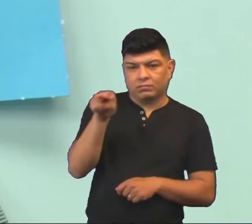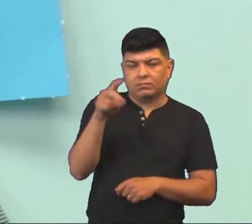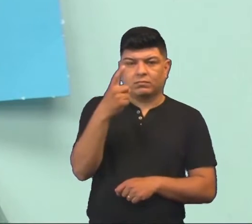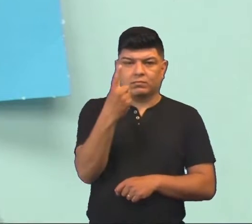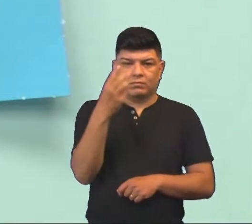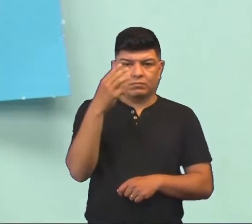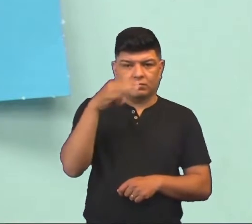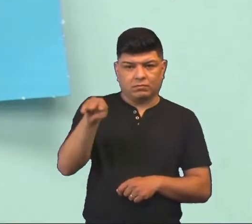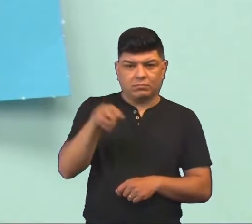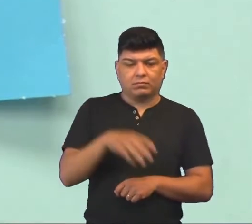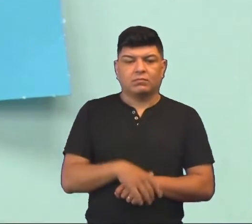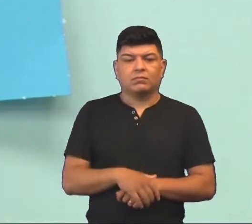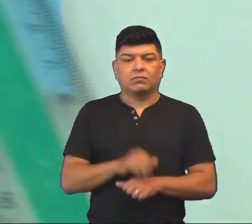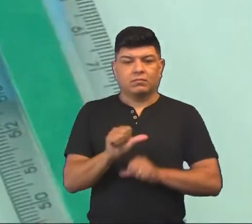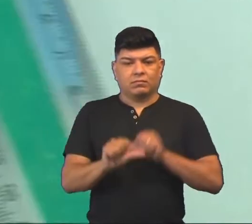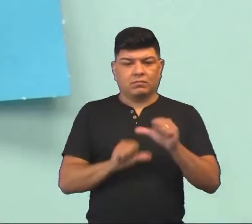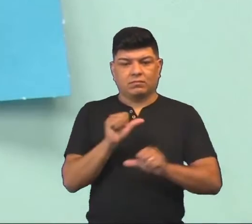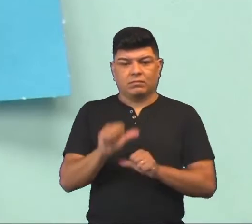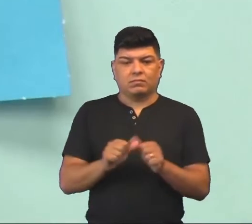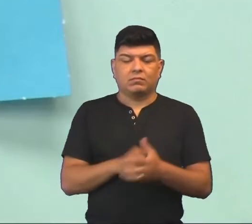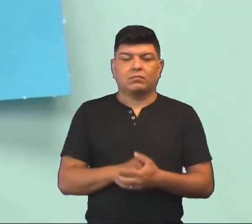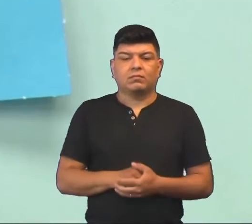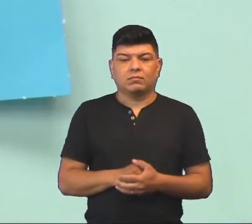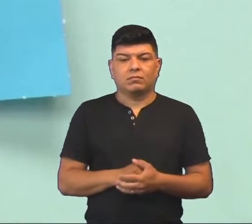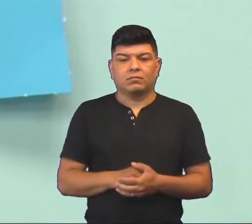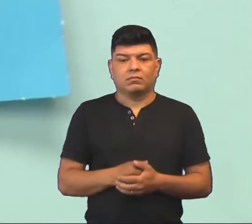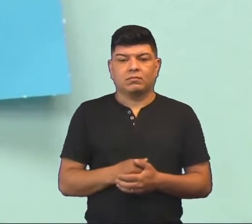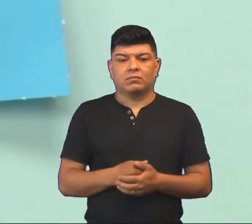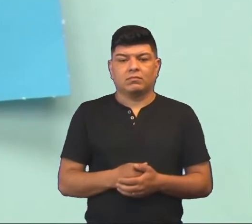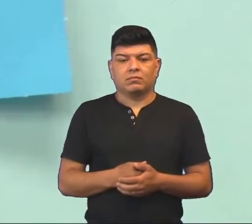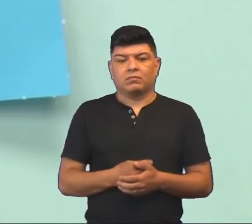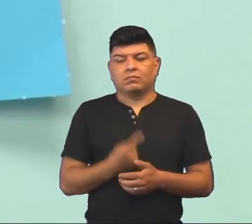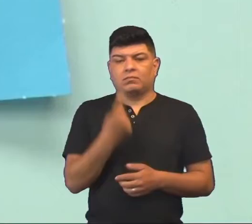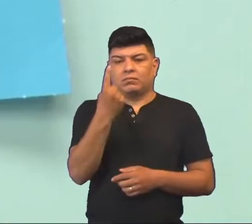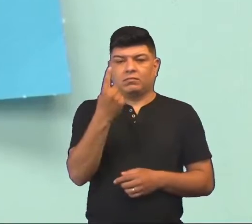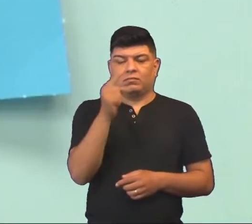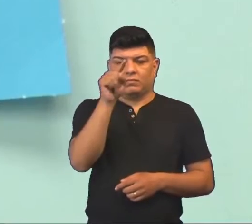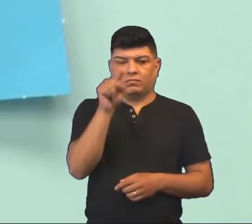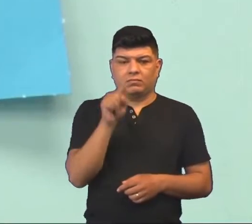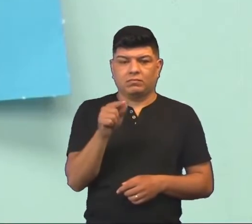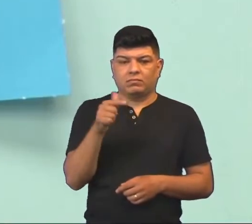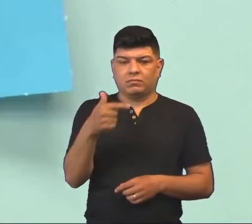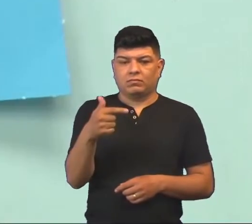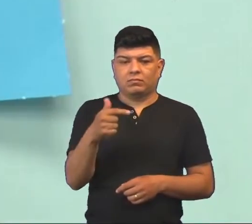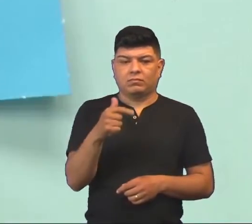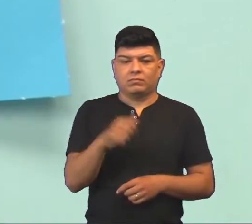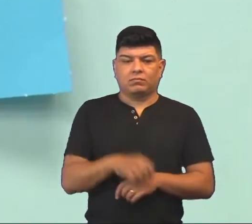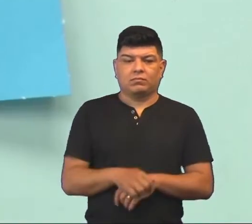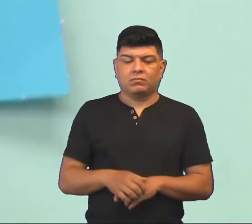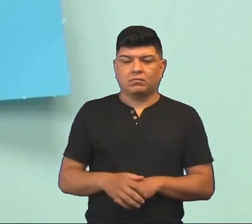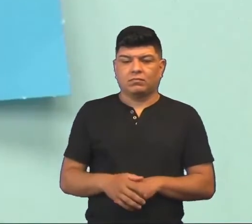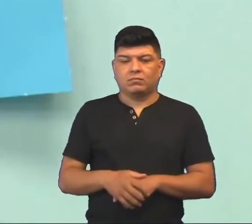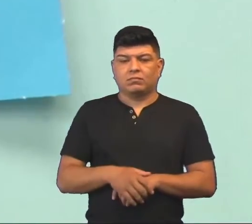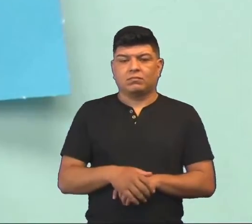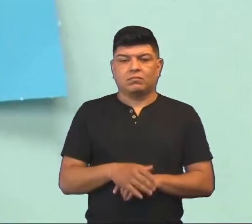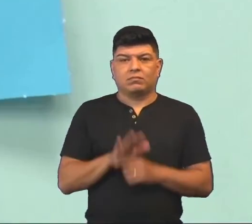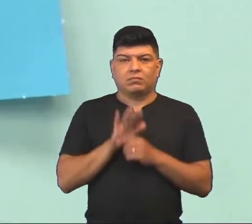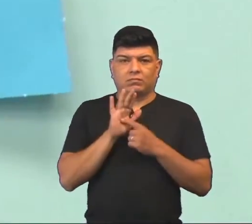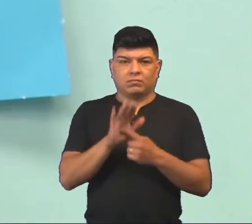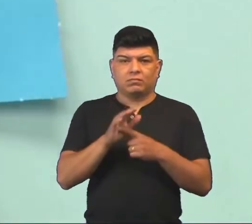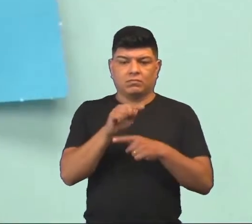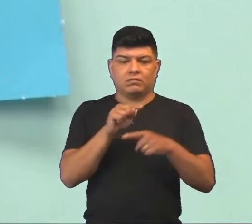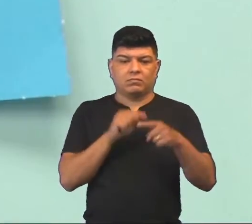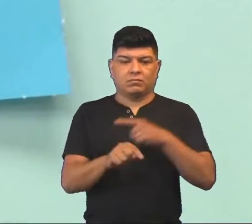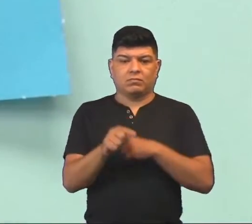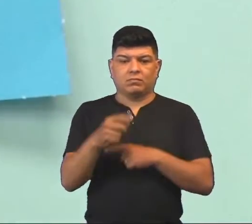já vai modificando, ó. Aqui tem o inteiro, eu divido 1,5, coloco 1,5 aqui, ó. Ou seja, representando a divisão,